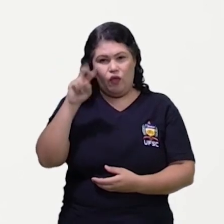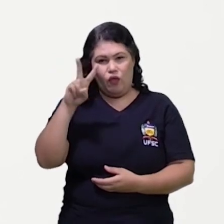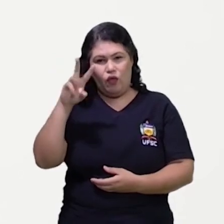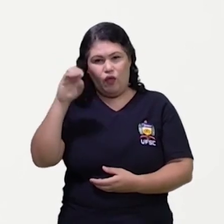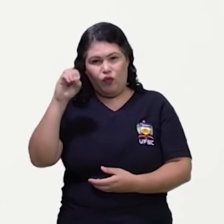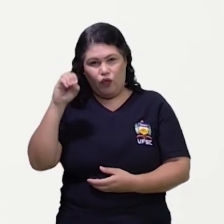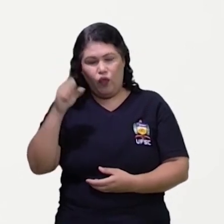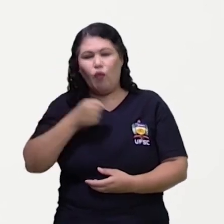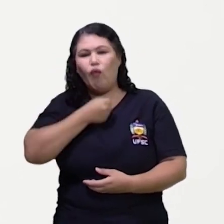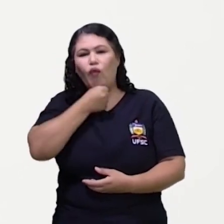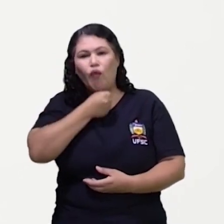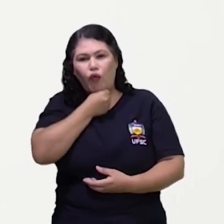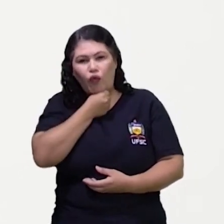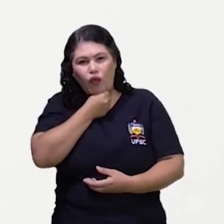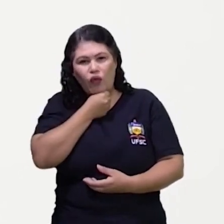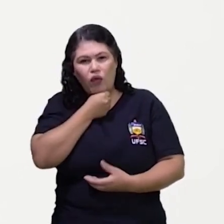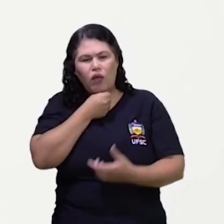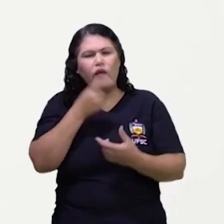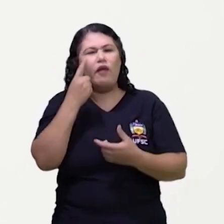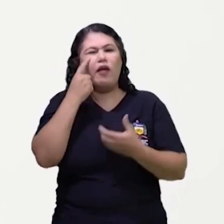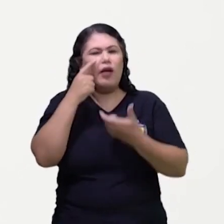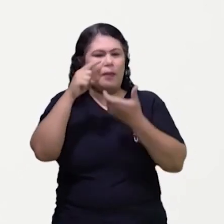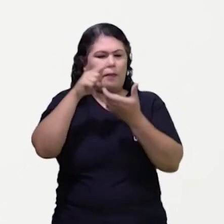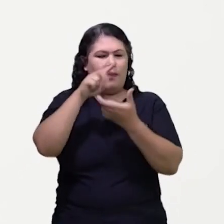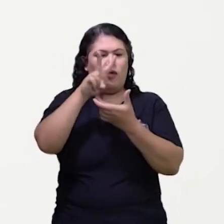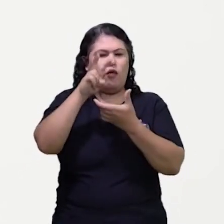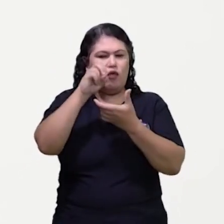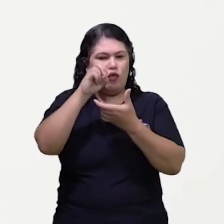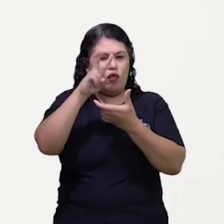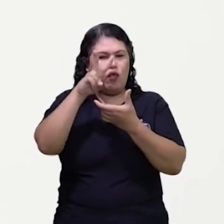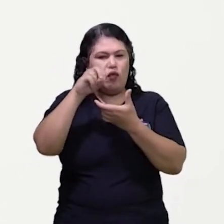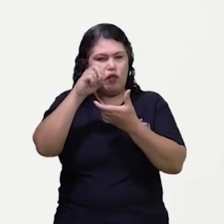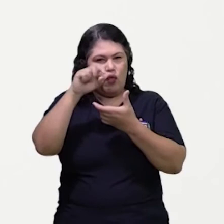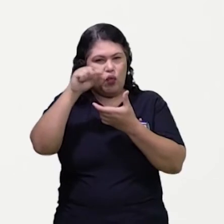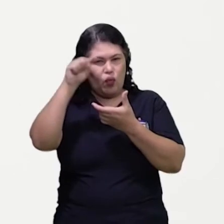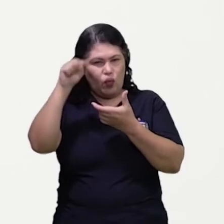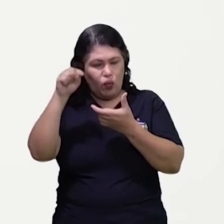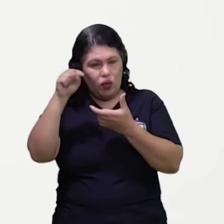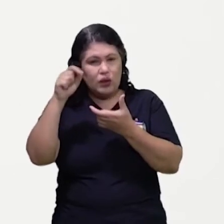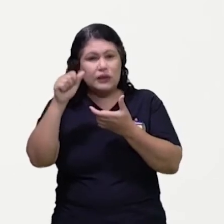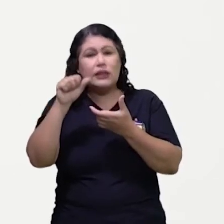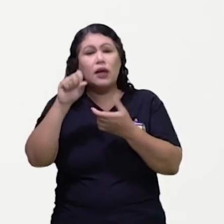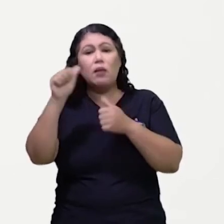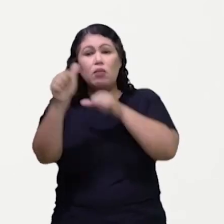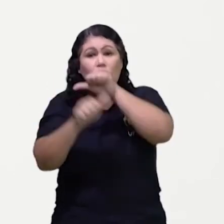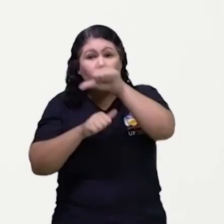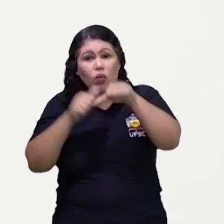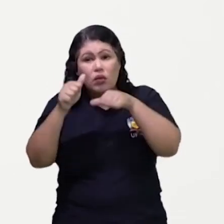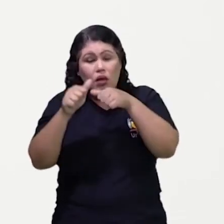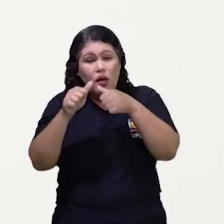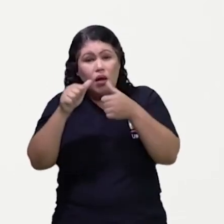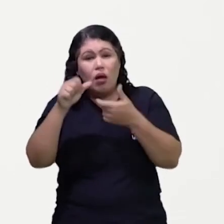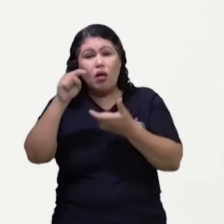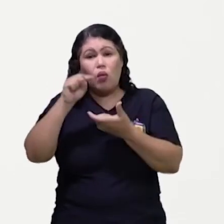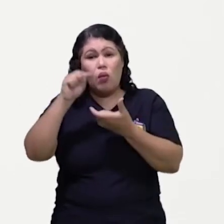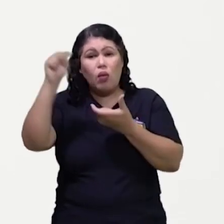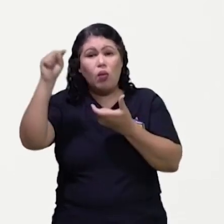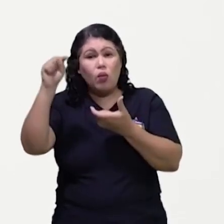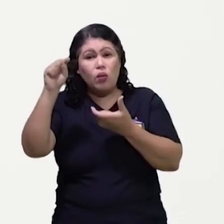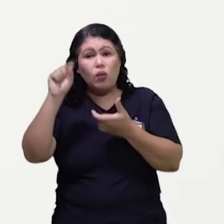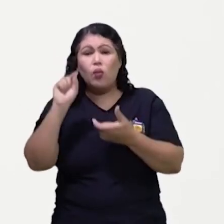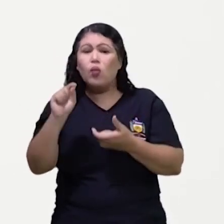Vou. Se caso mudássemos o acento para o agudo, como é que